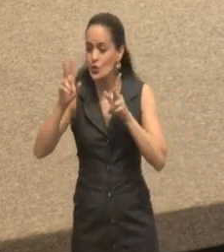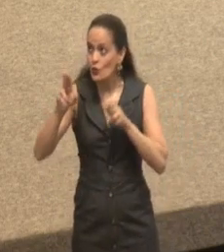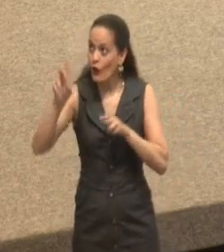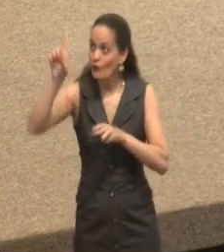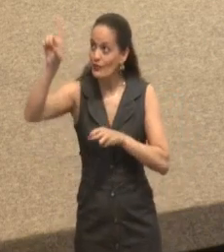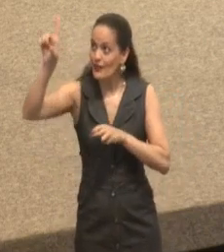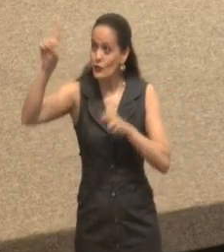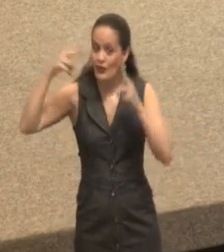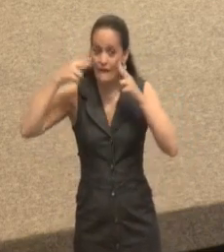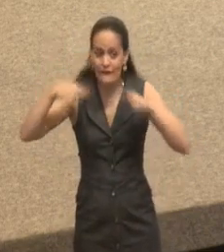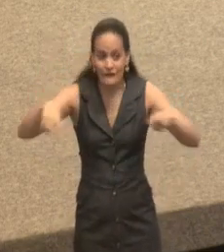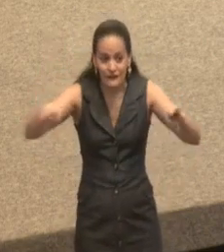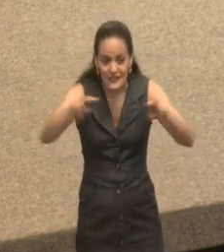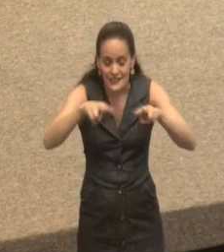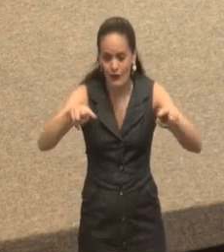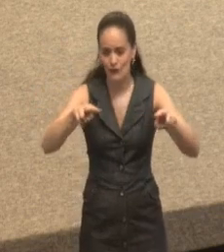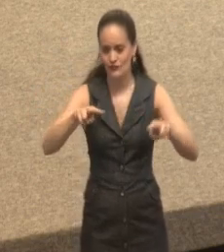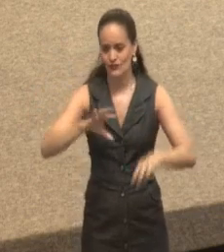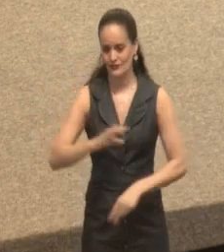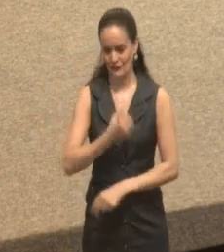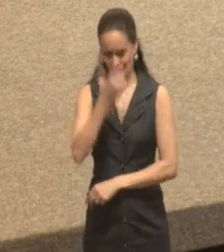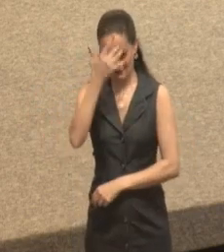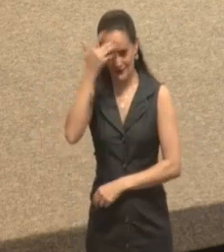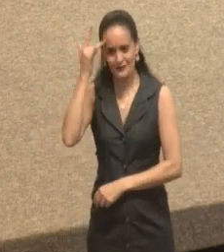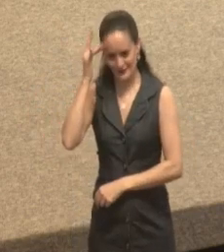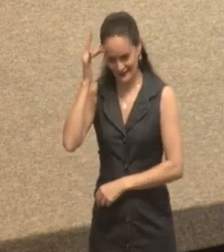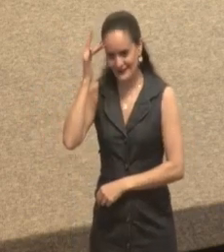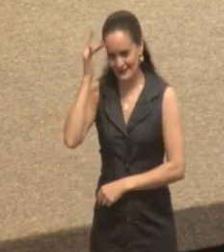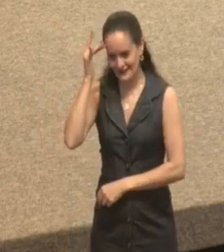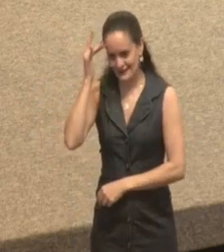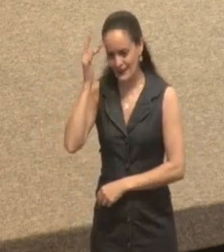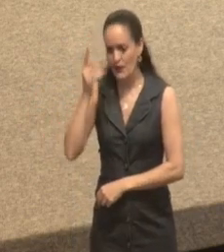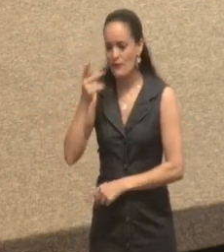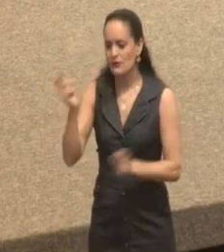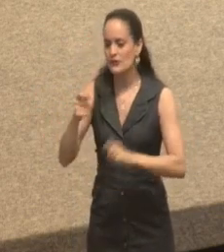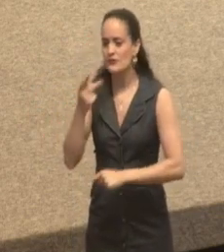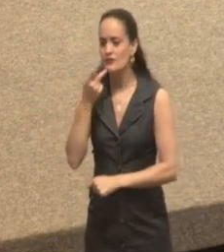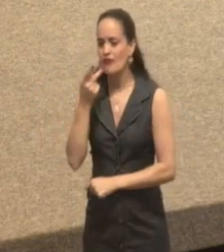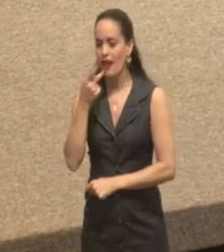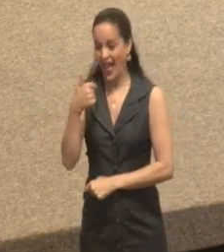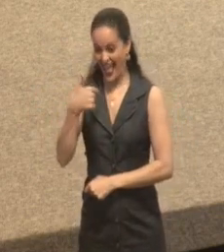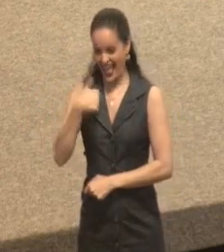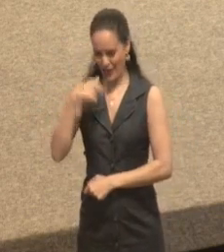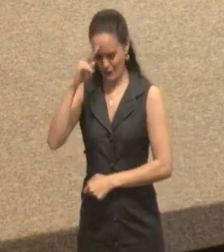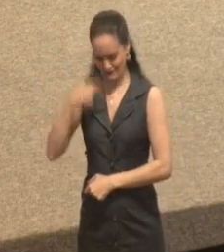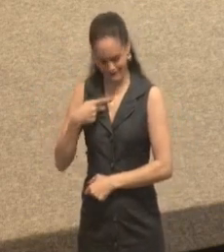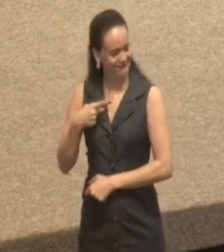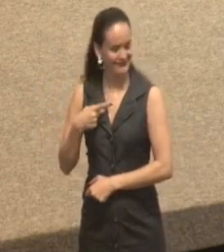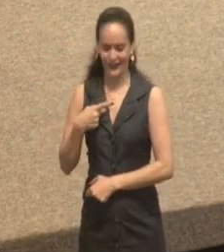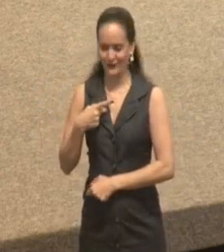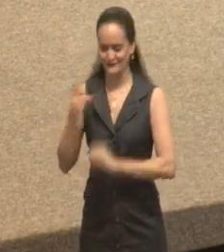Que possamos, como o apóstolo Paulo, em outras palavras, dizer: eu não sou mais eu.